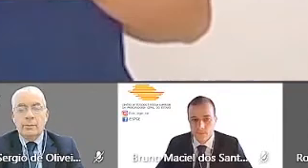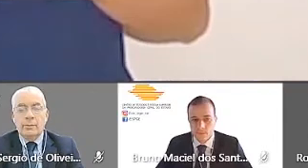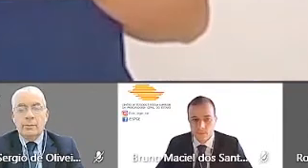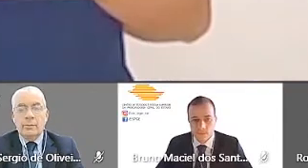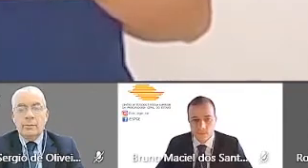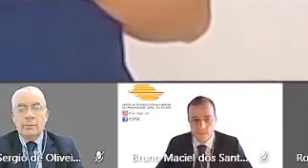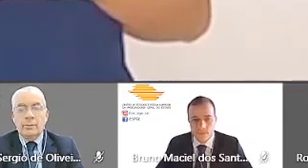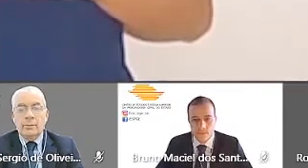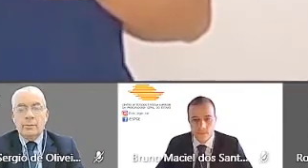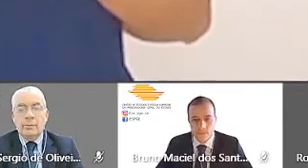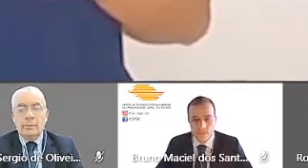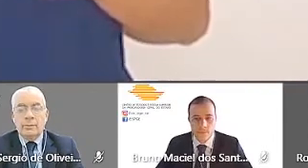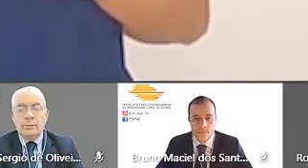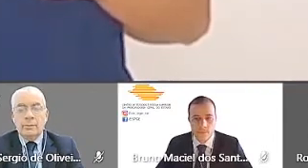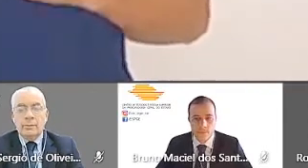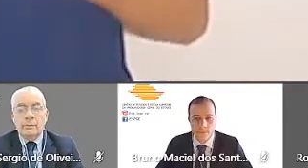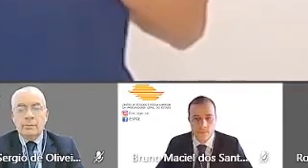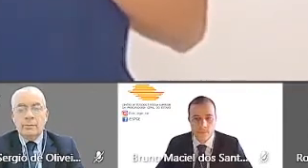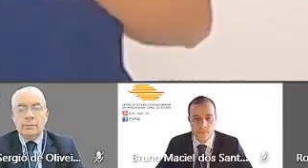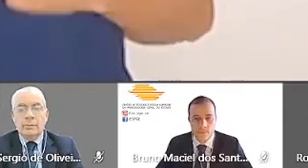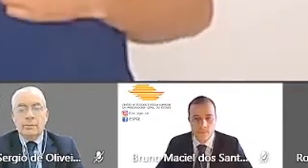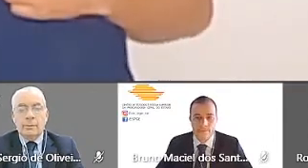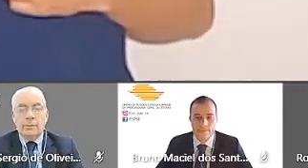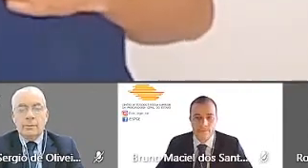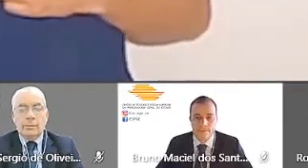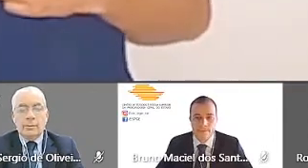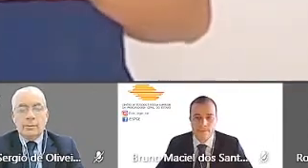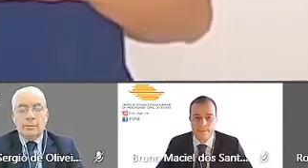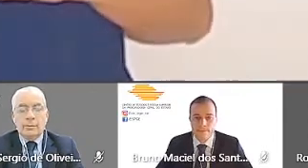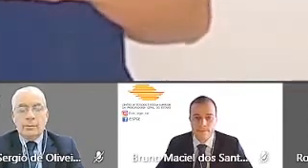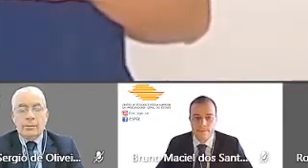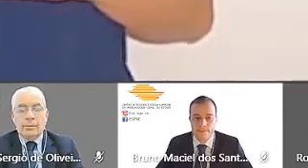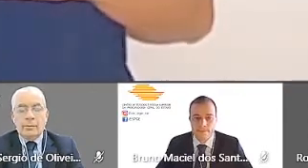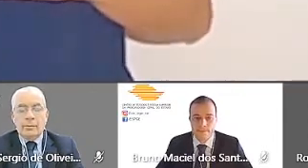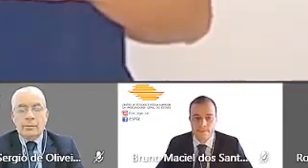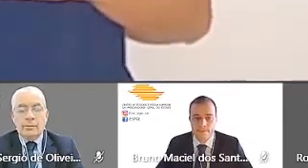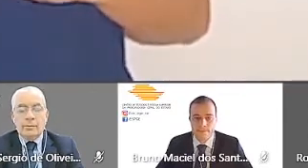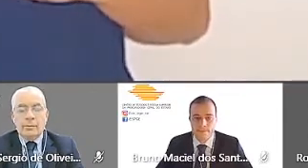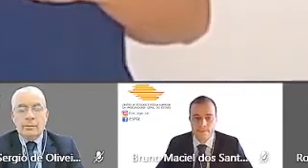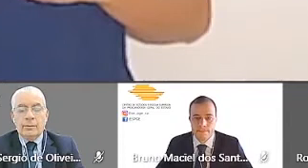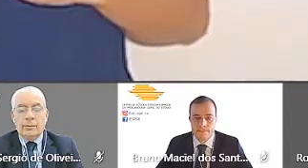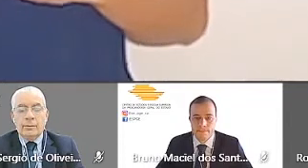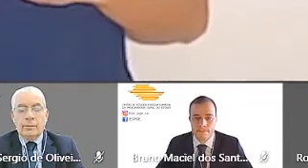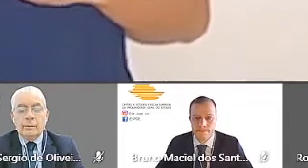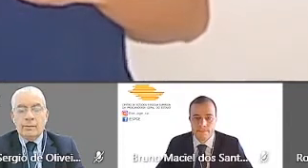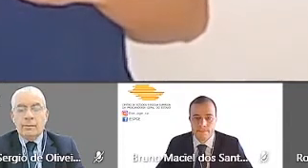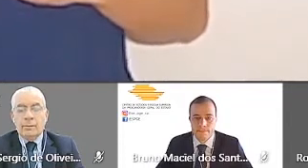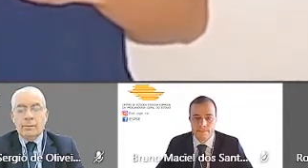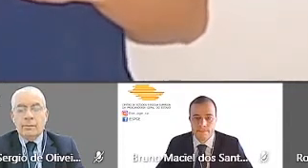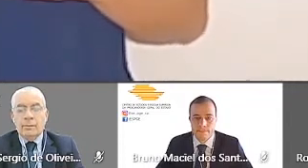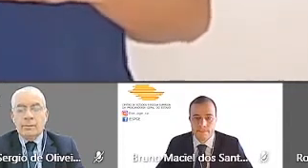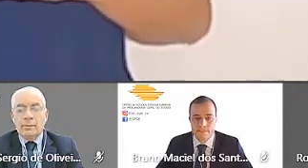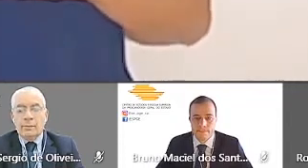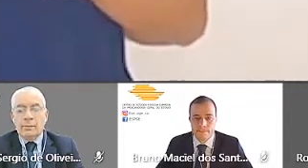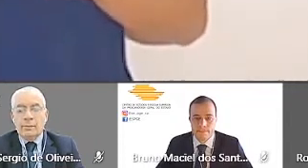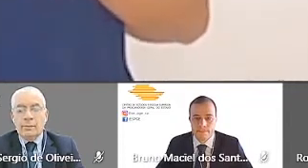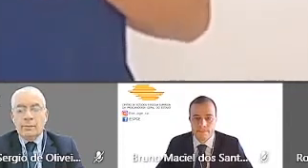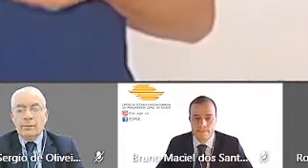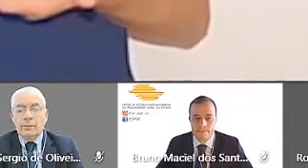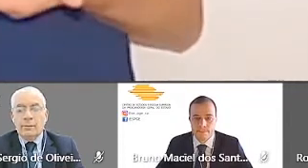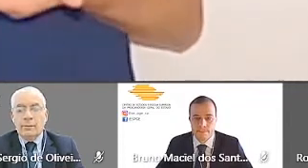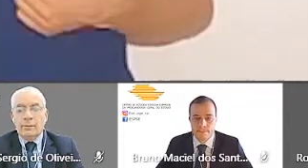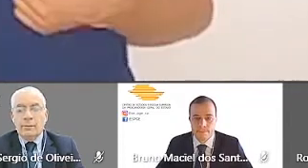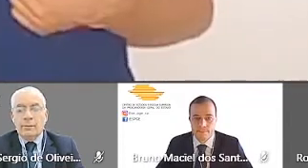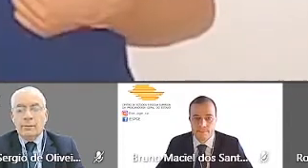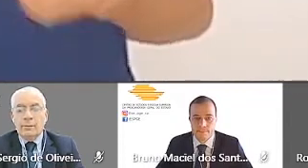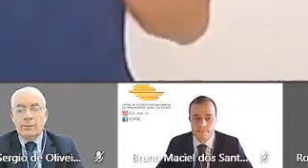está com a palavra, são 25 minutos de palestra. Nos 5 minutos restantes, eu informarei a senhora,